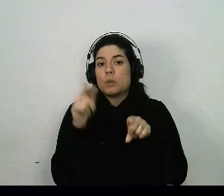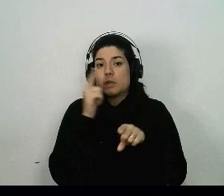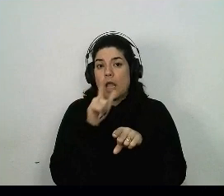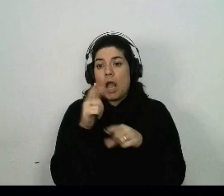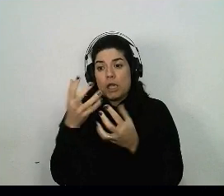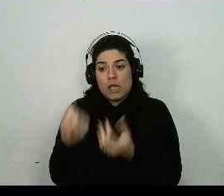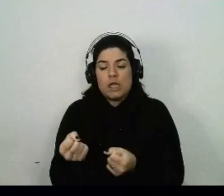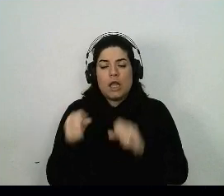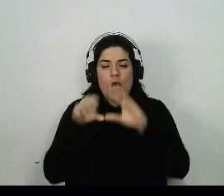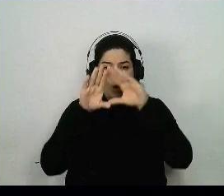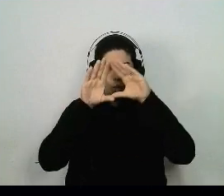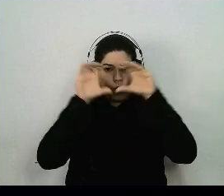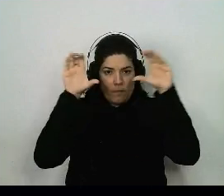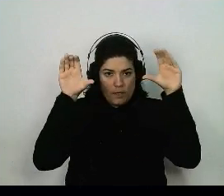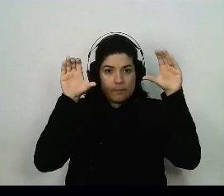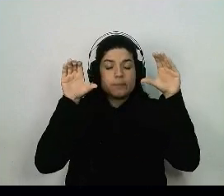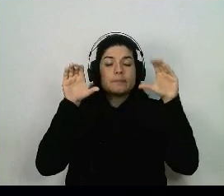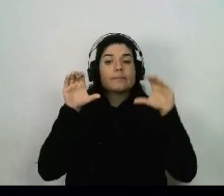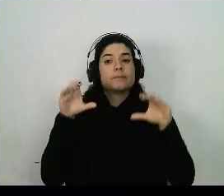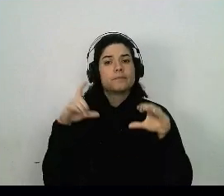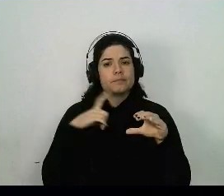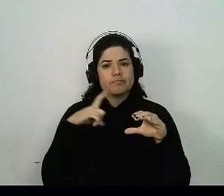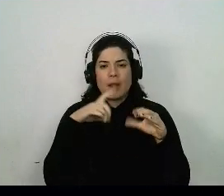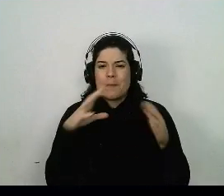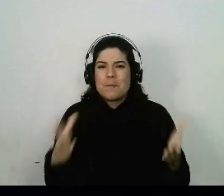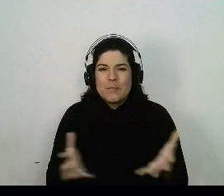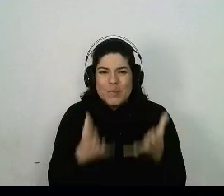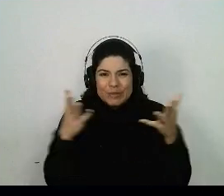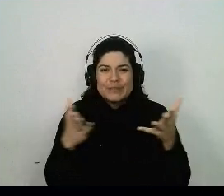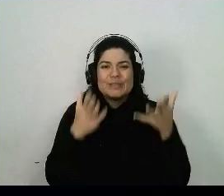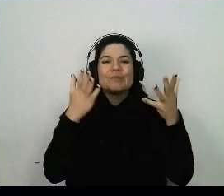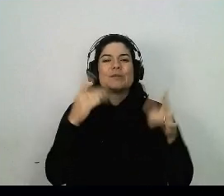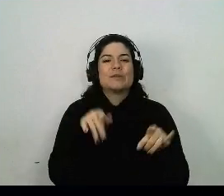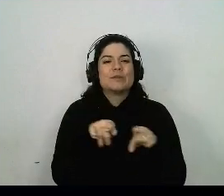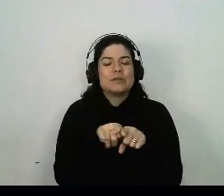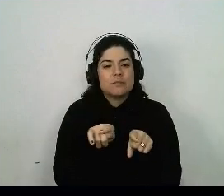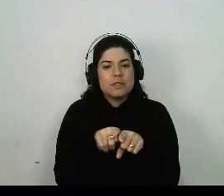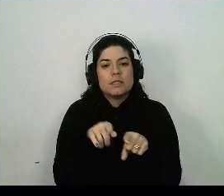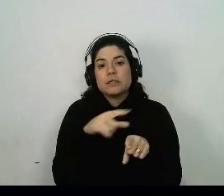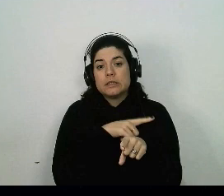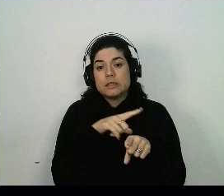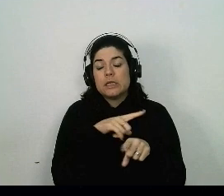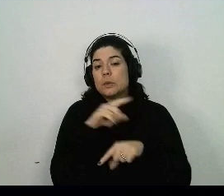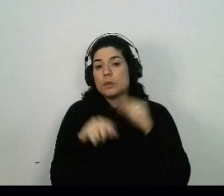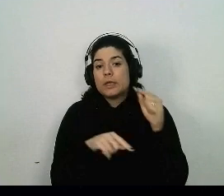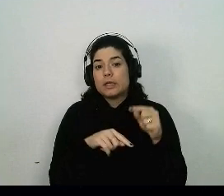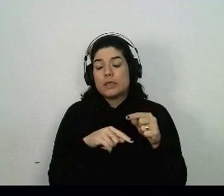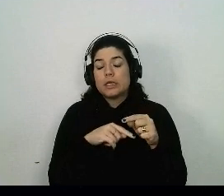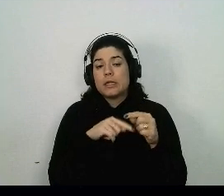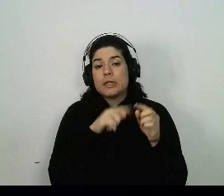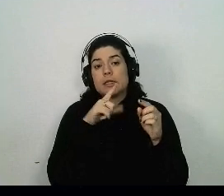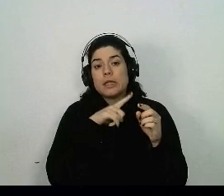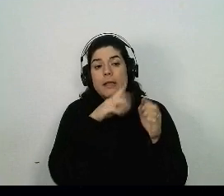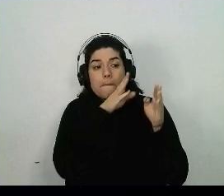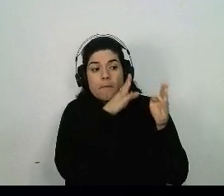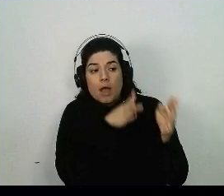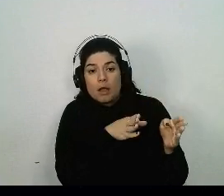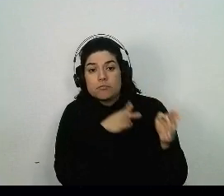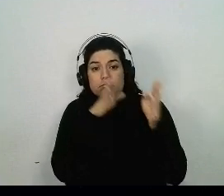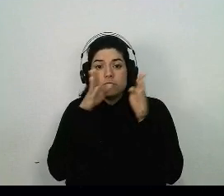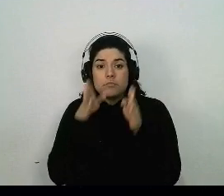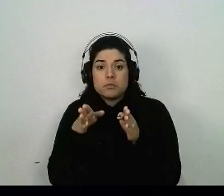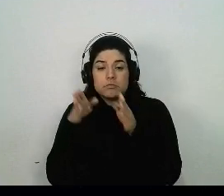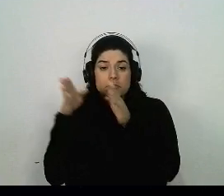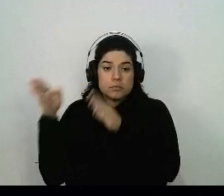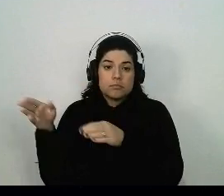nesses cenários, nesses motivadores, e também nos outcomes desejados, a gente tem essas fases que são definir a estratégia, então, o que